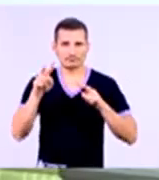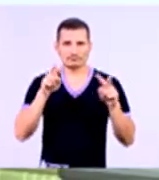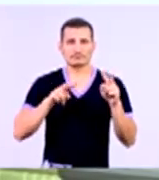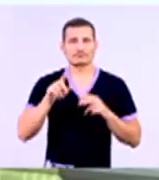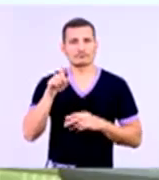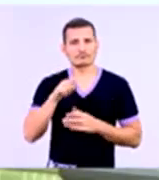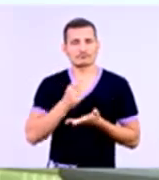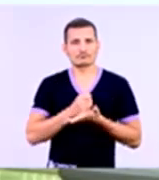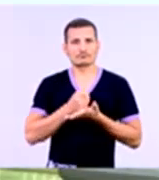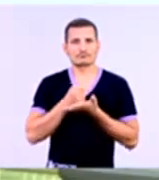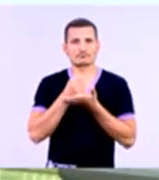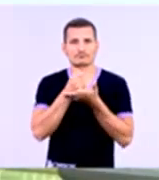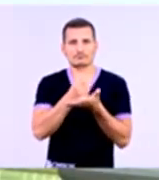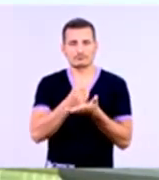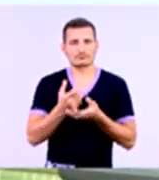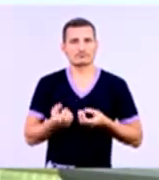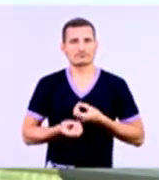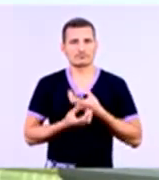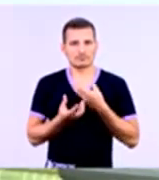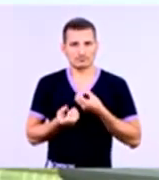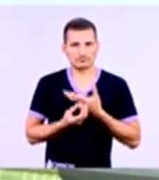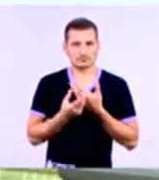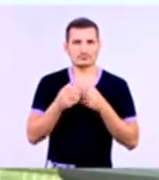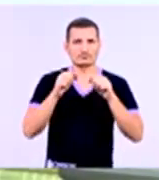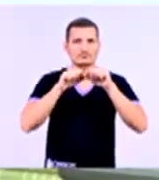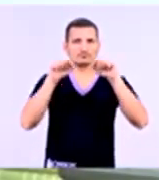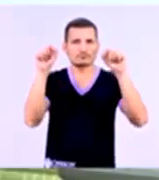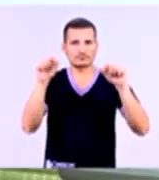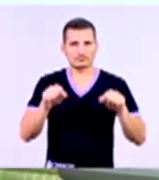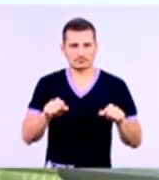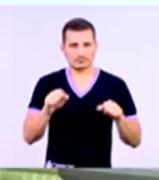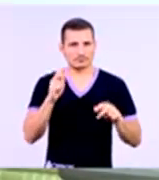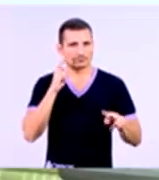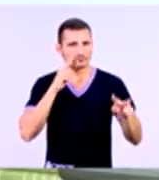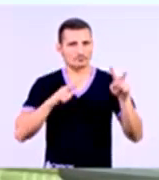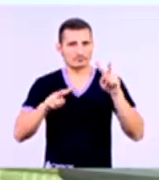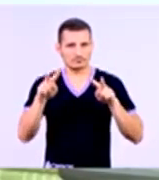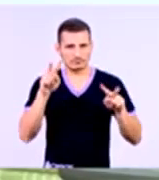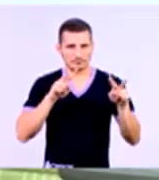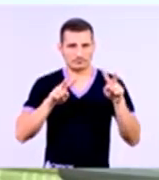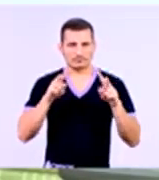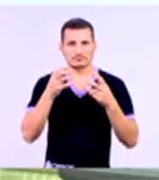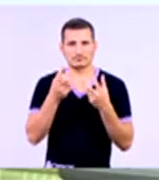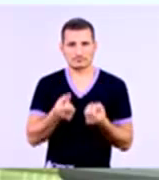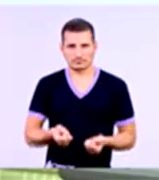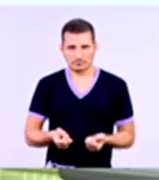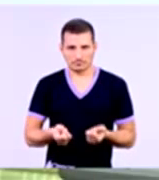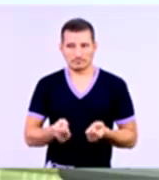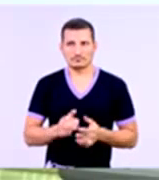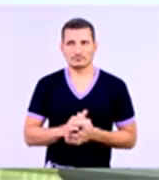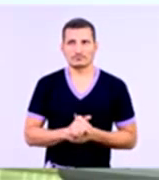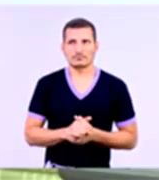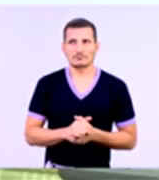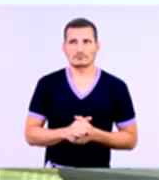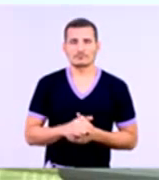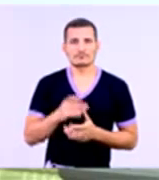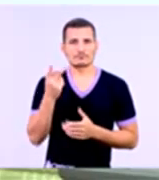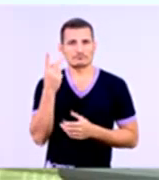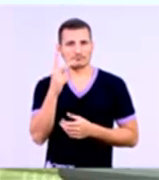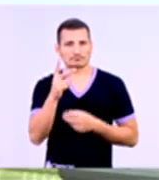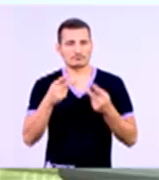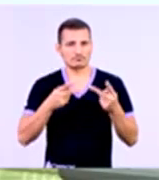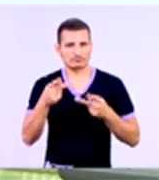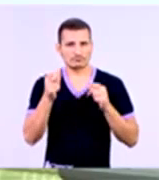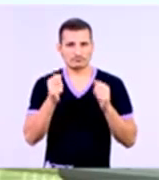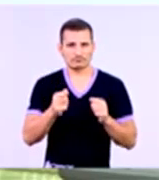grande auxílio na produção de software de forma visualmente aceitável. Você, em seu projeto, pode